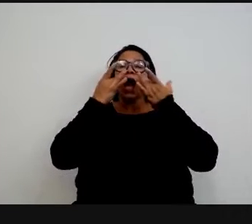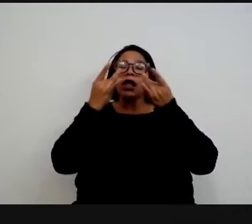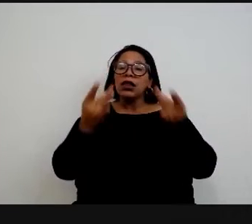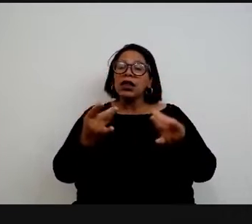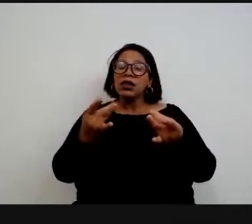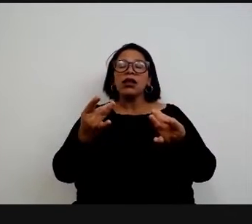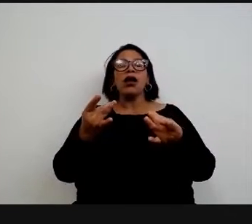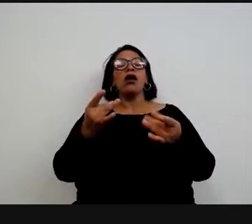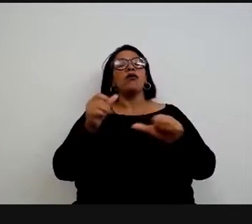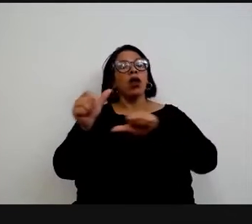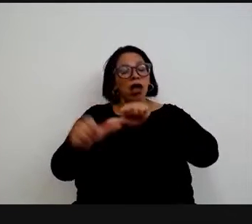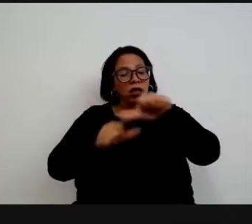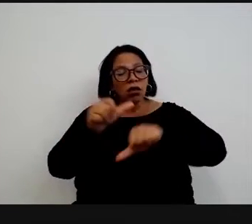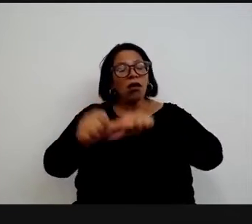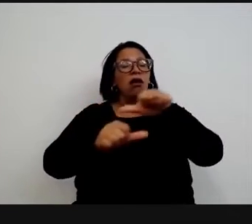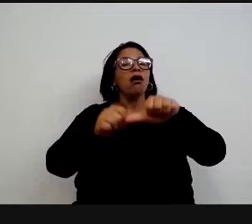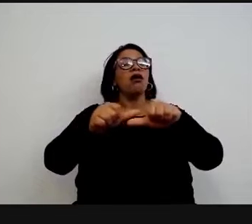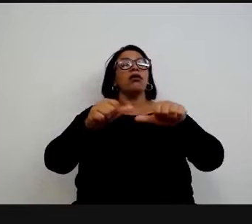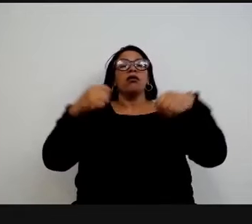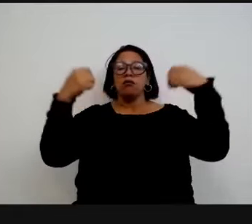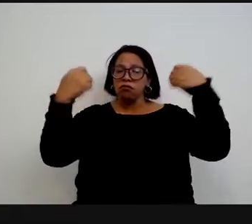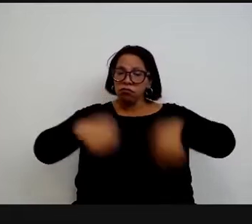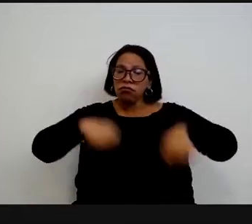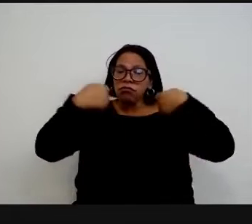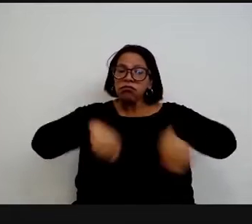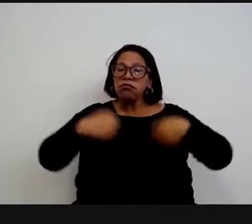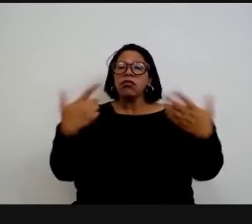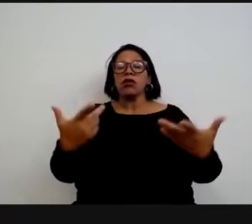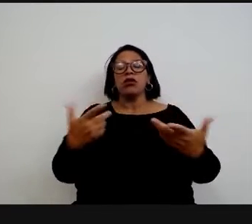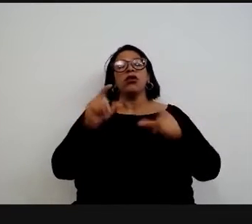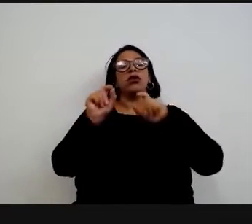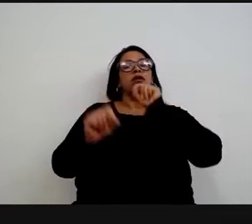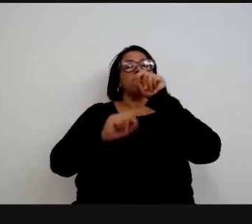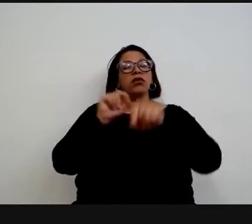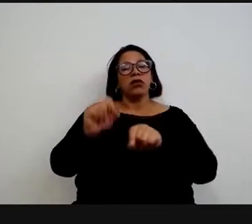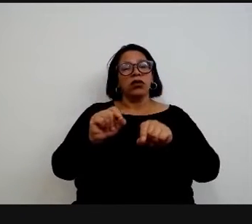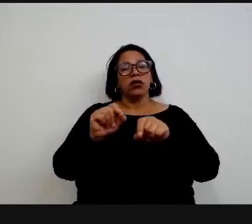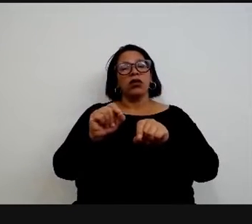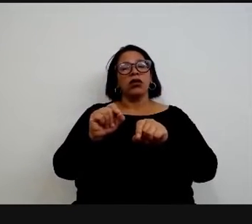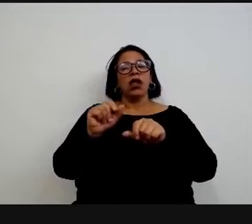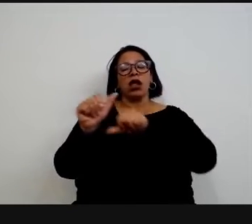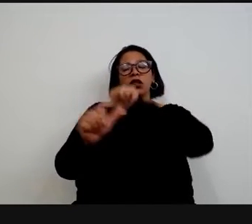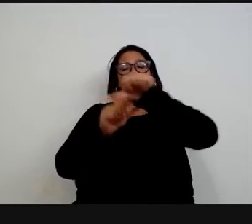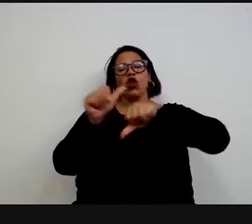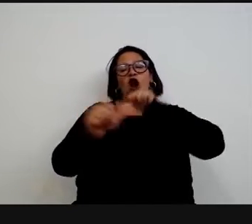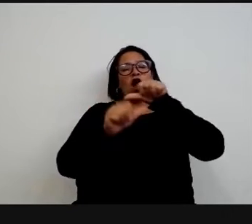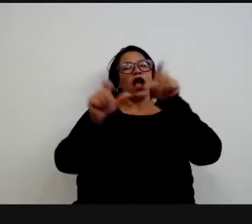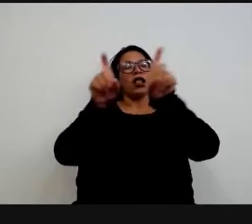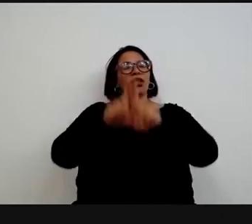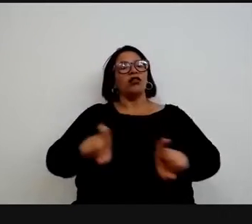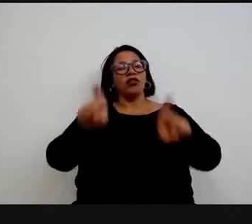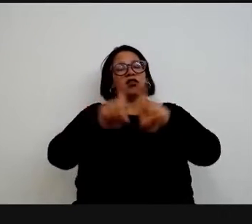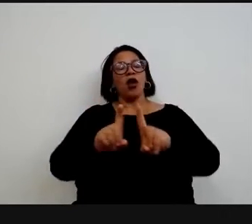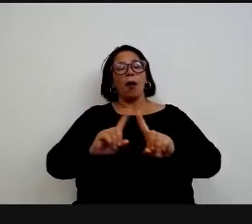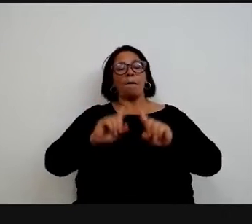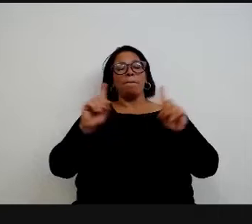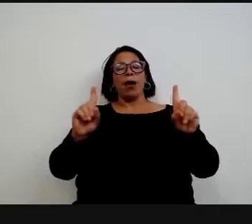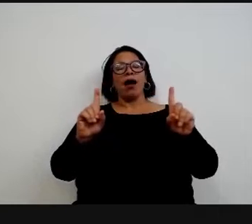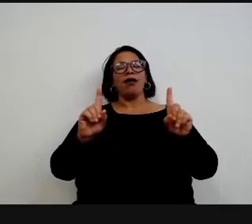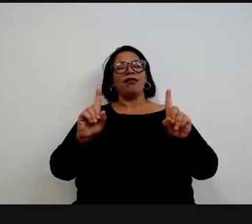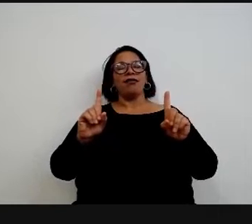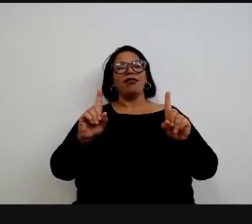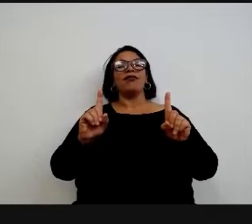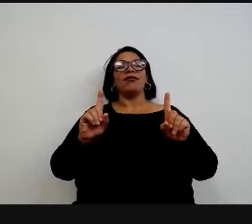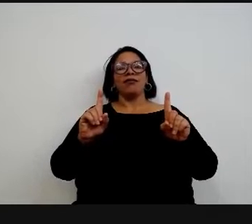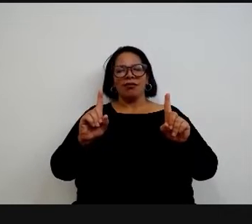essa transformação, que podem até ter tomadas como consequências das transformações digitais. Mas elas, eu